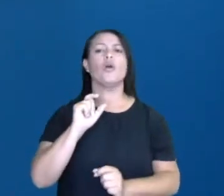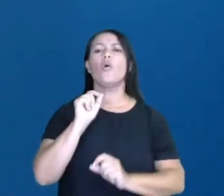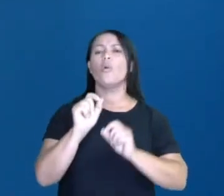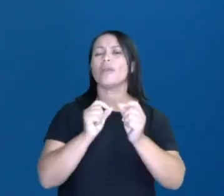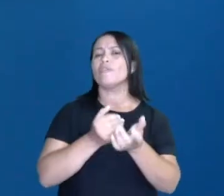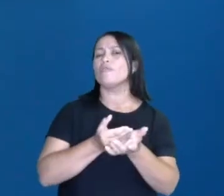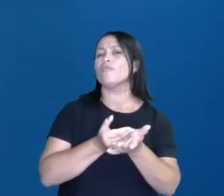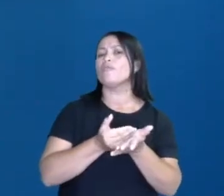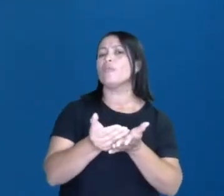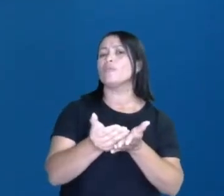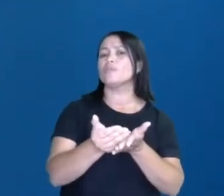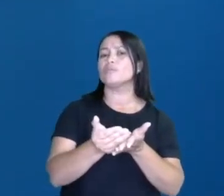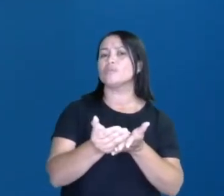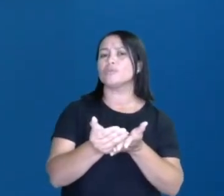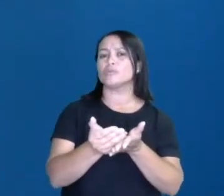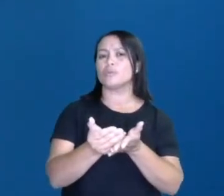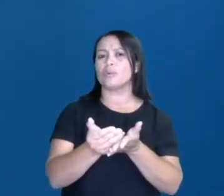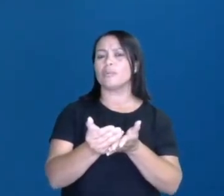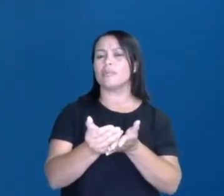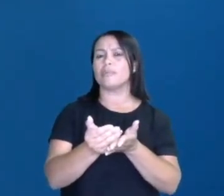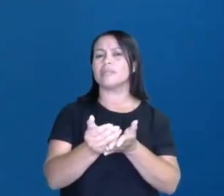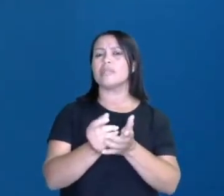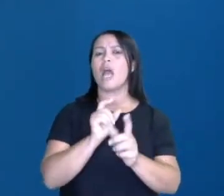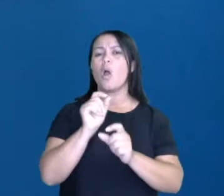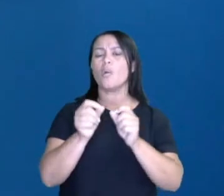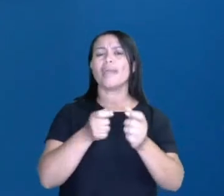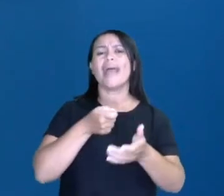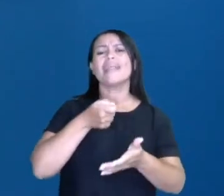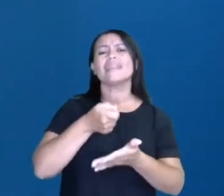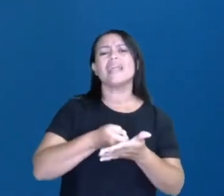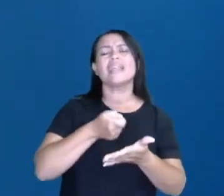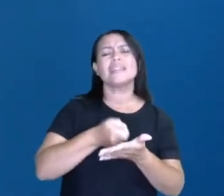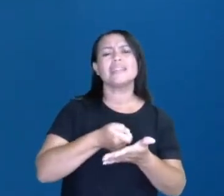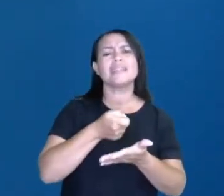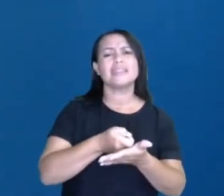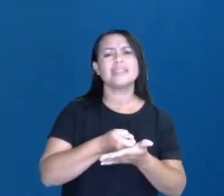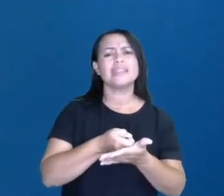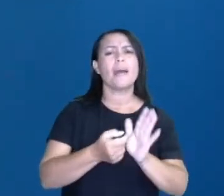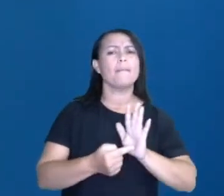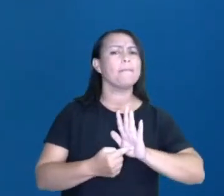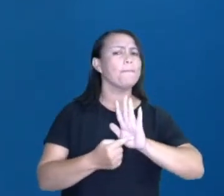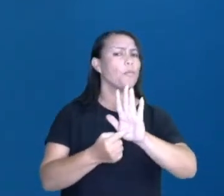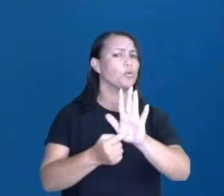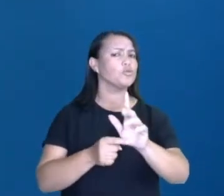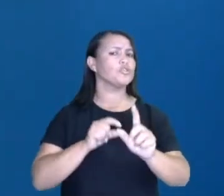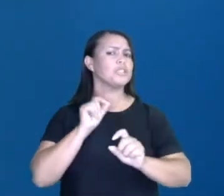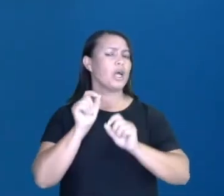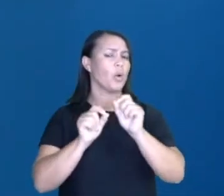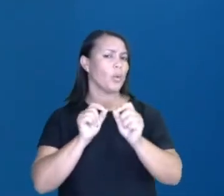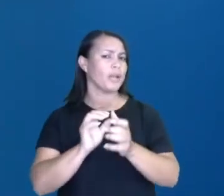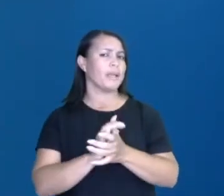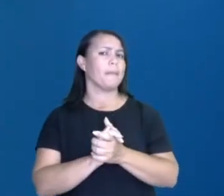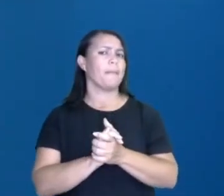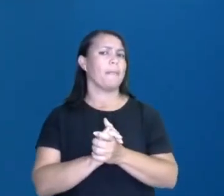Vamos começar a tentar trazer de volta esse